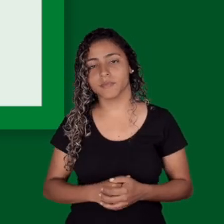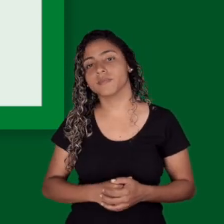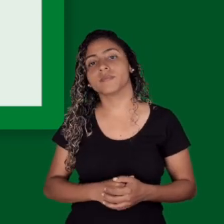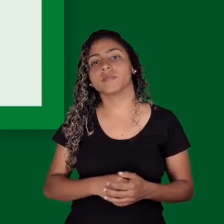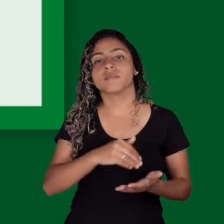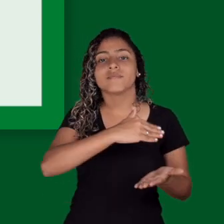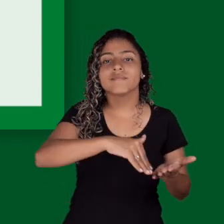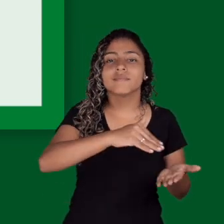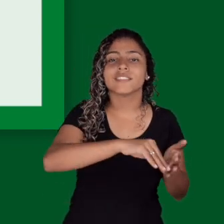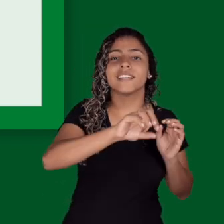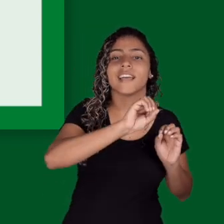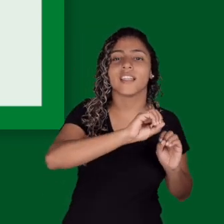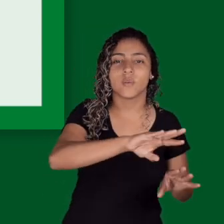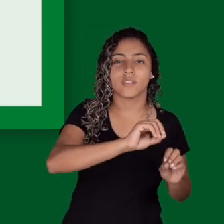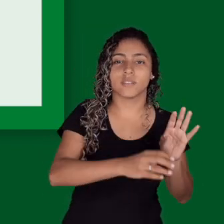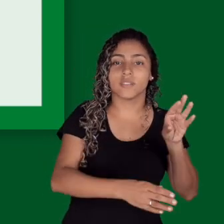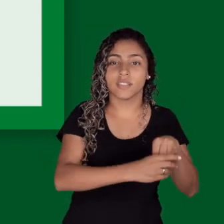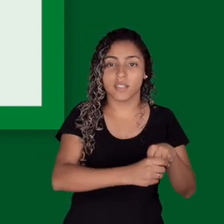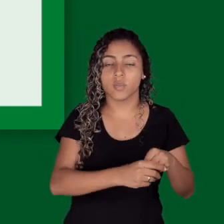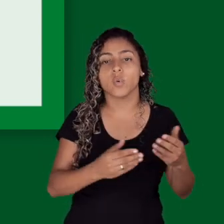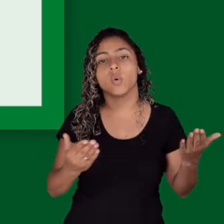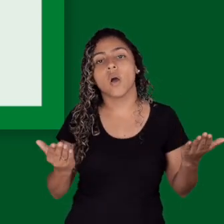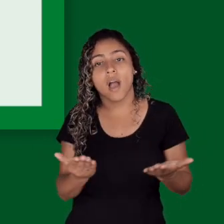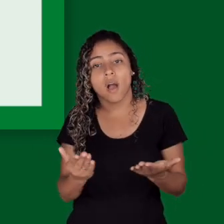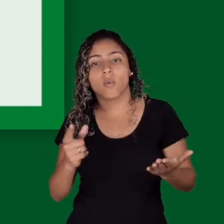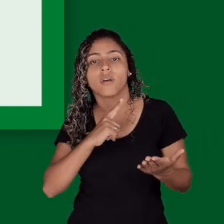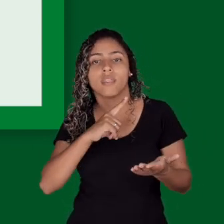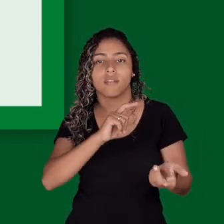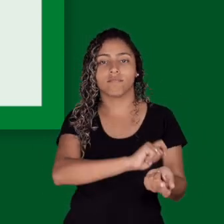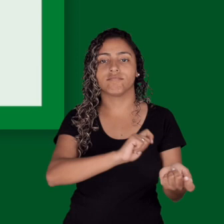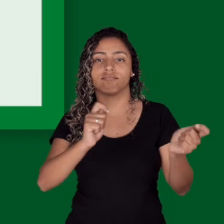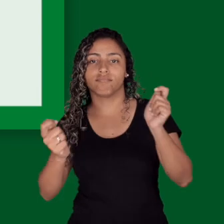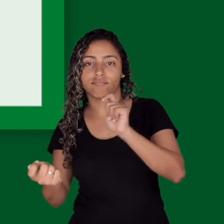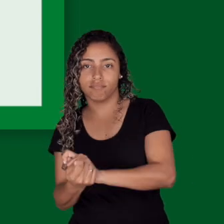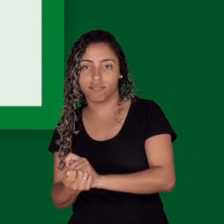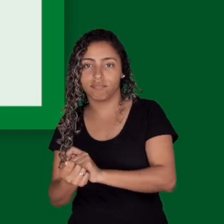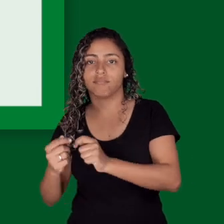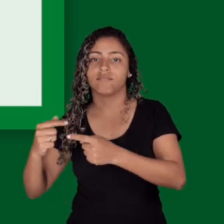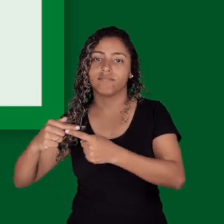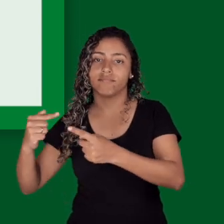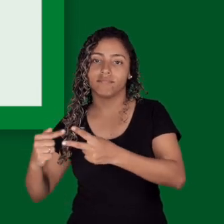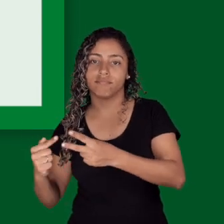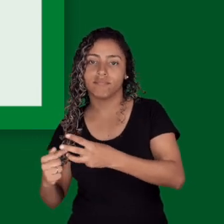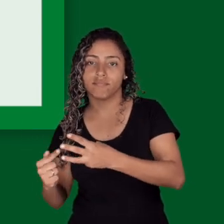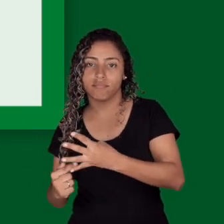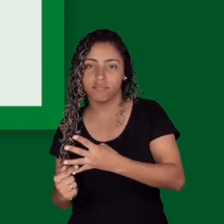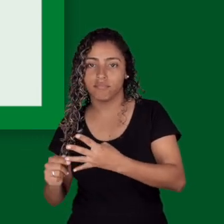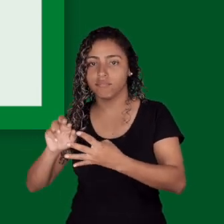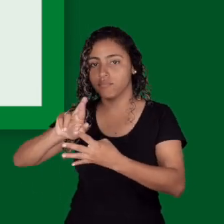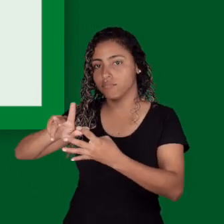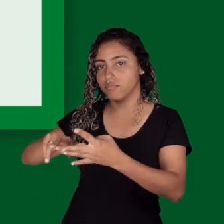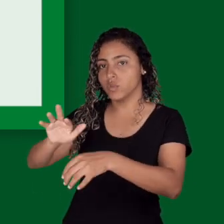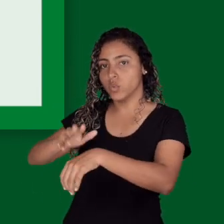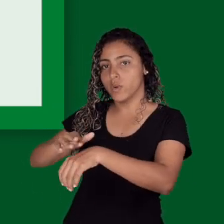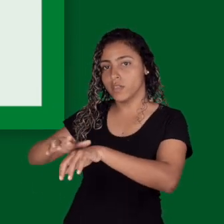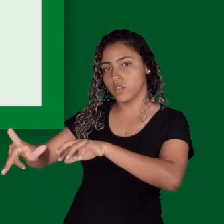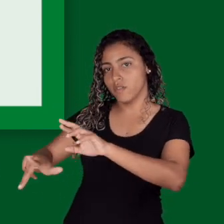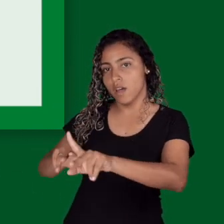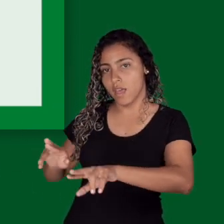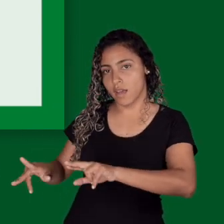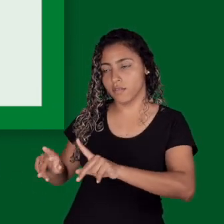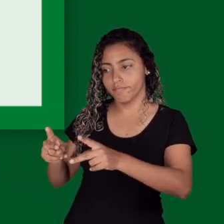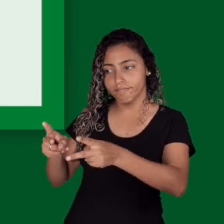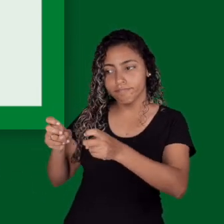Educação, a gente adapta dos cardápios normais, 4 cardápios para 4 patologias mais abrangentes, que a gente